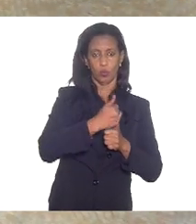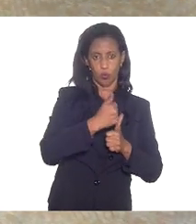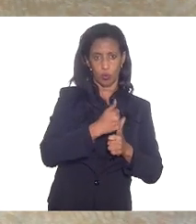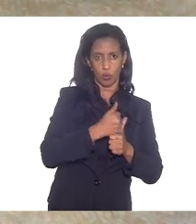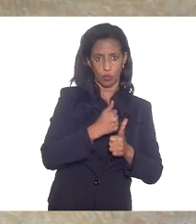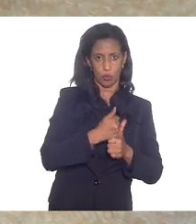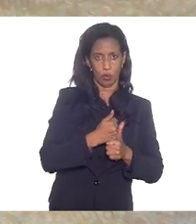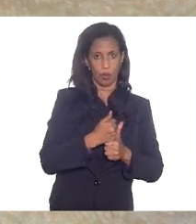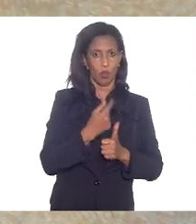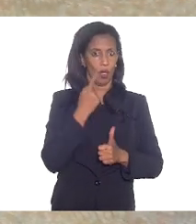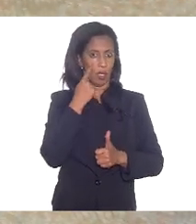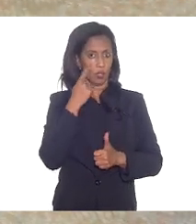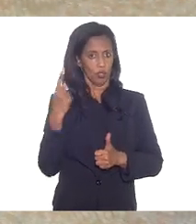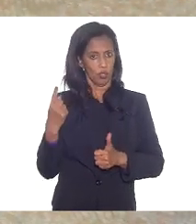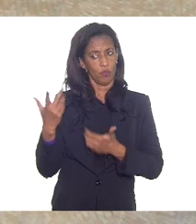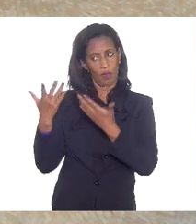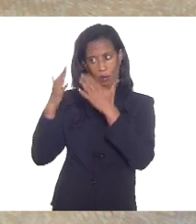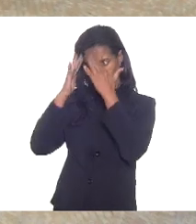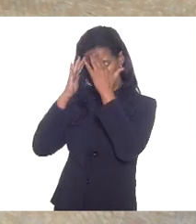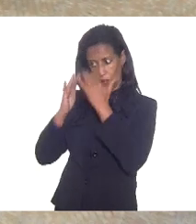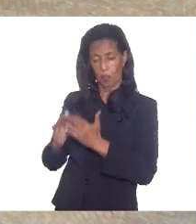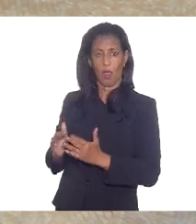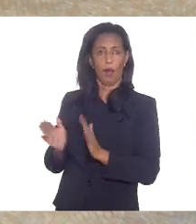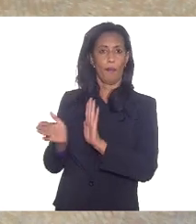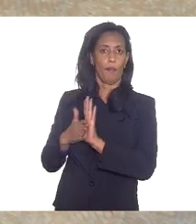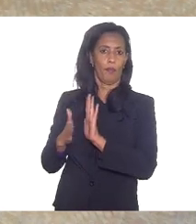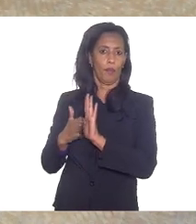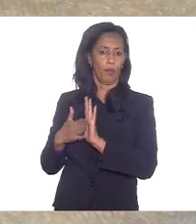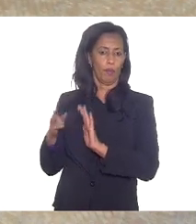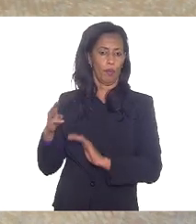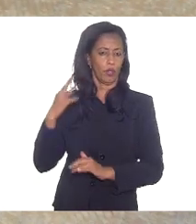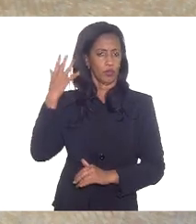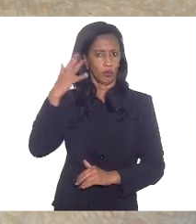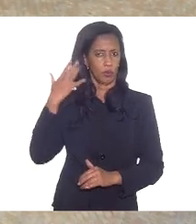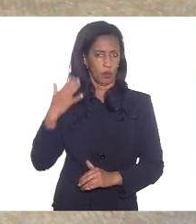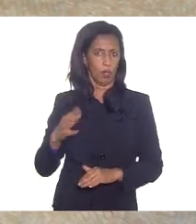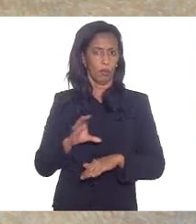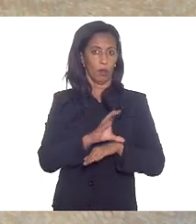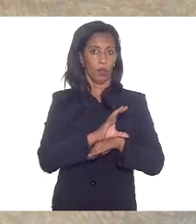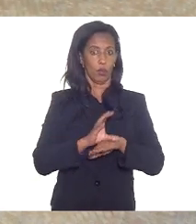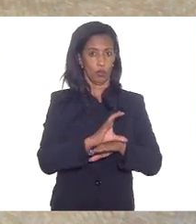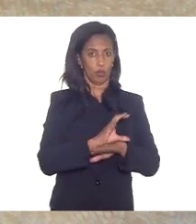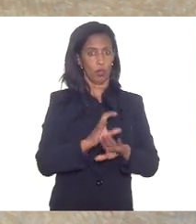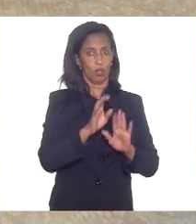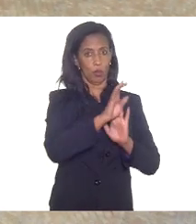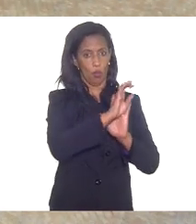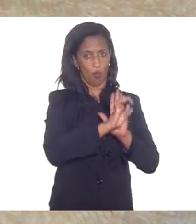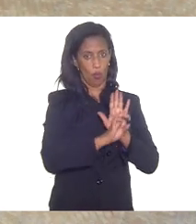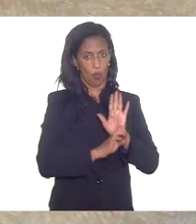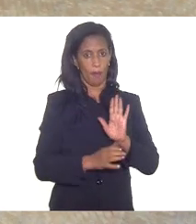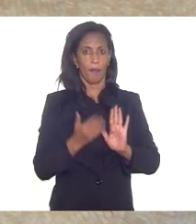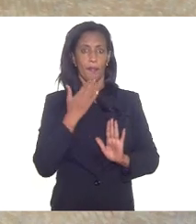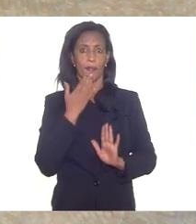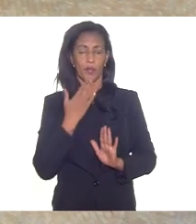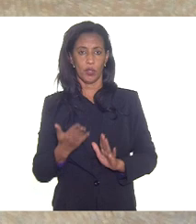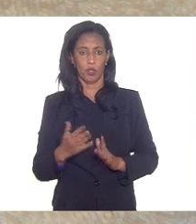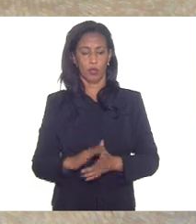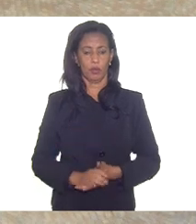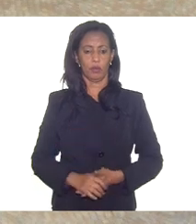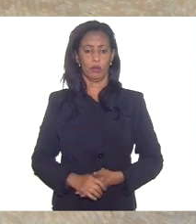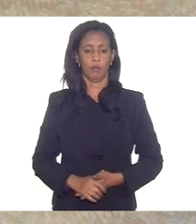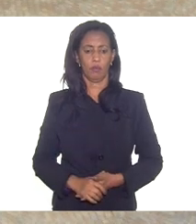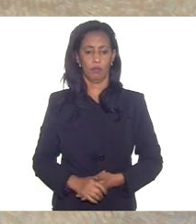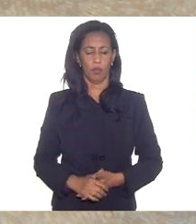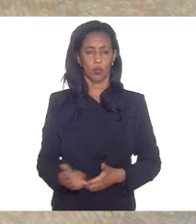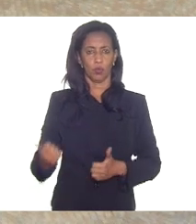a proposta feita pelo deputado Marcelo. Então, o parecer é pela constitucionalidade com emenda, pedindo,